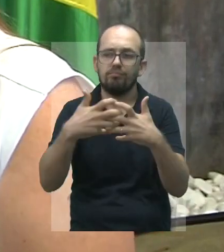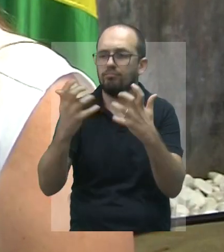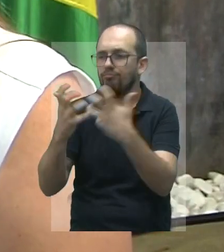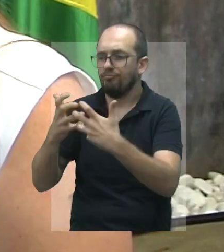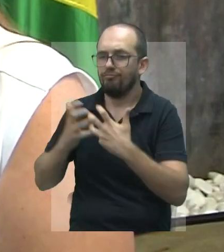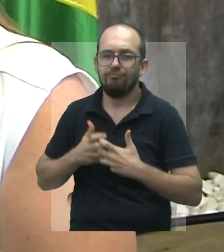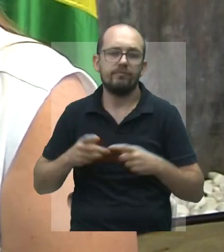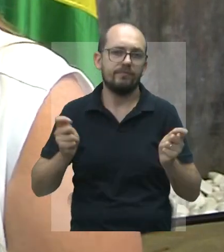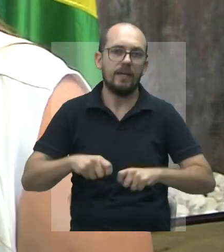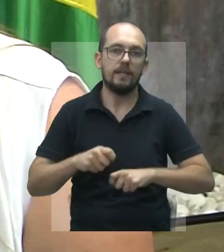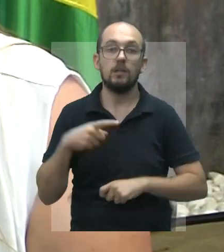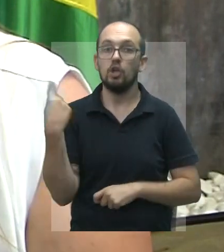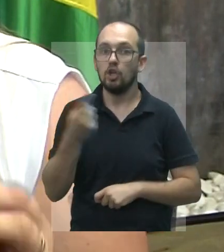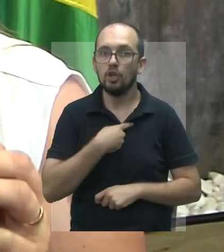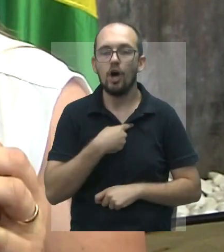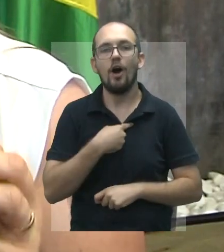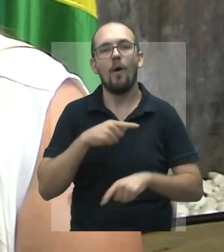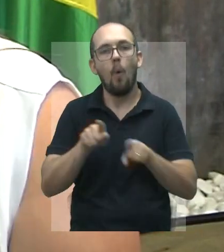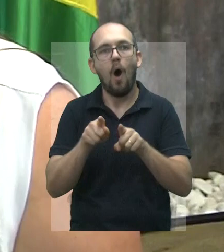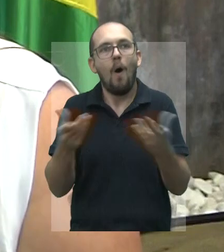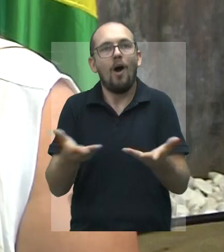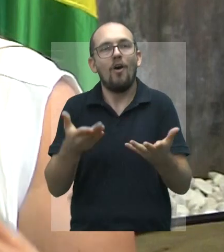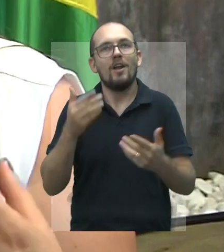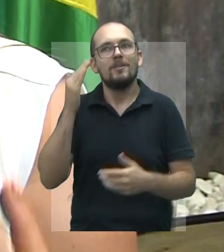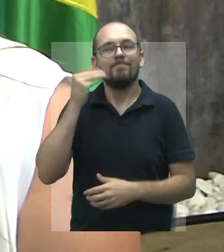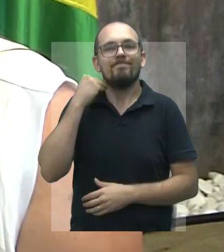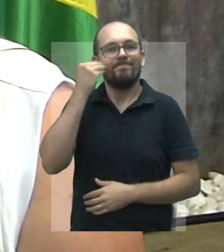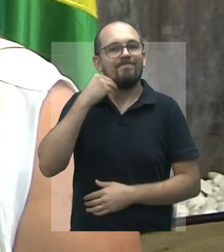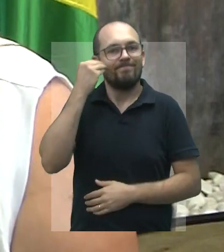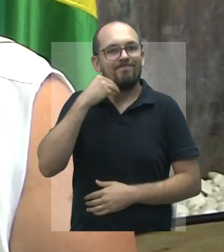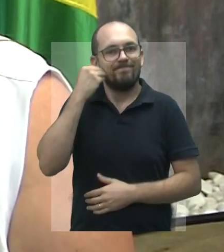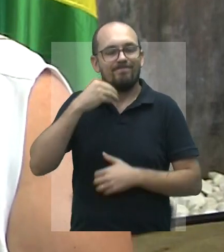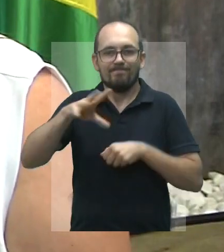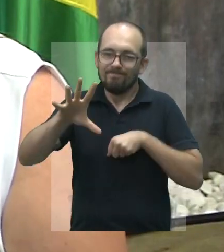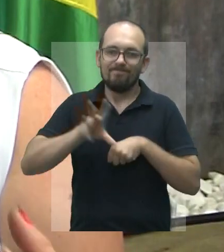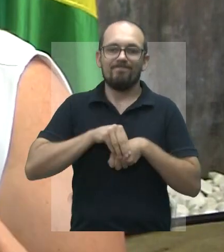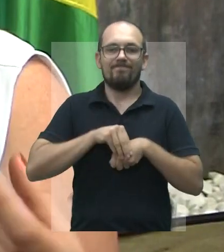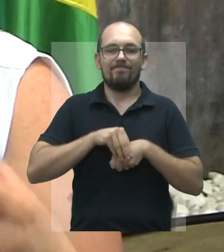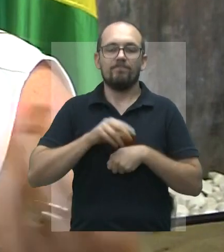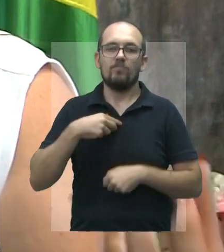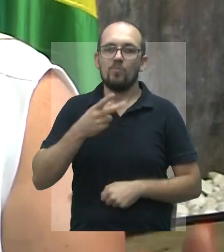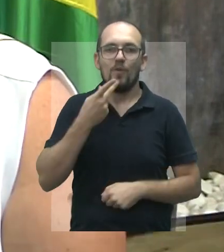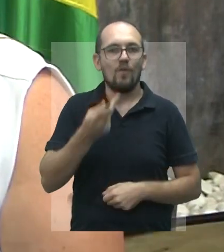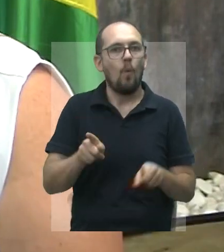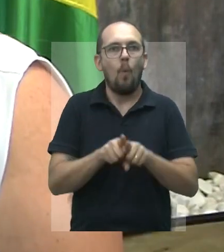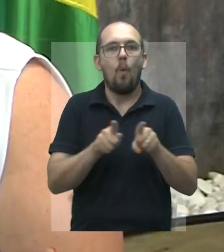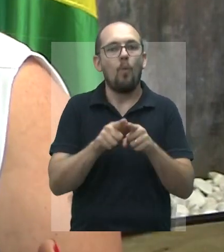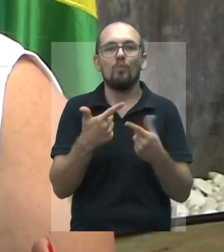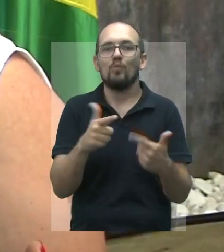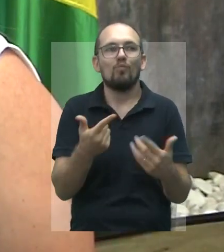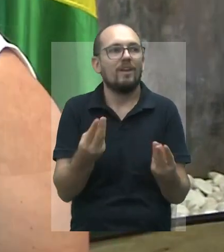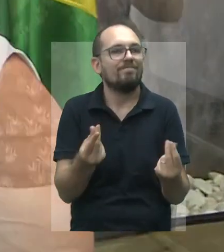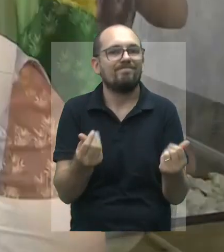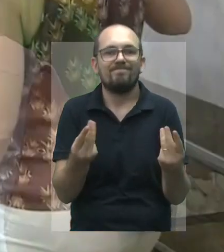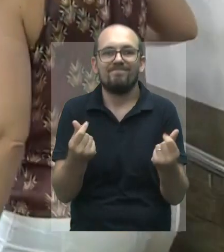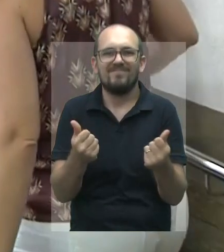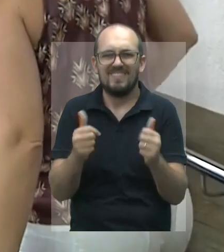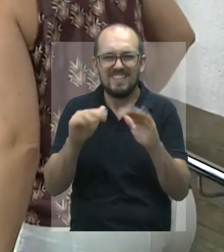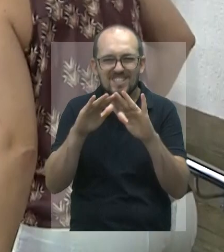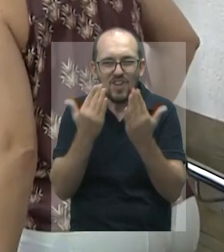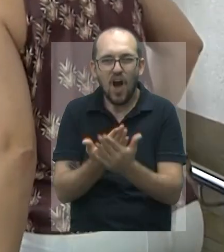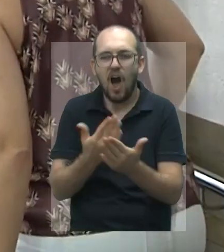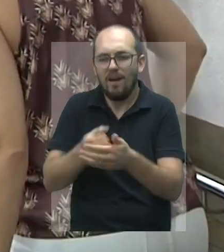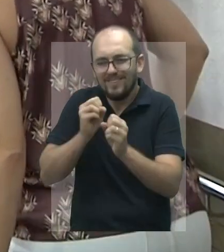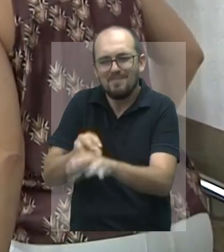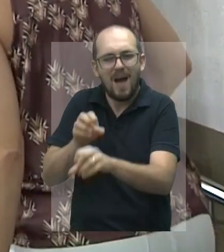certinho. E a gente sai daqui com uma experiência, com uma bagagem que eu falo, não há conteúdo de sala de aula,